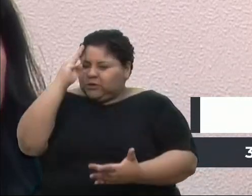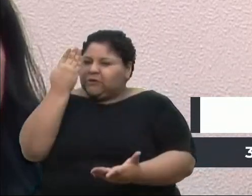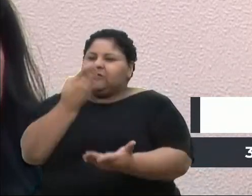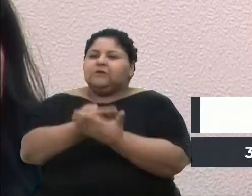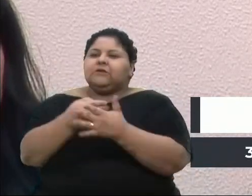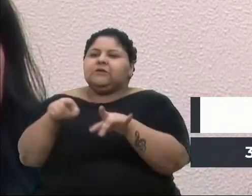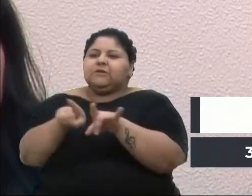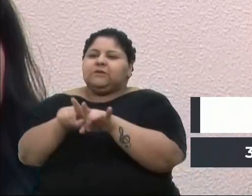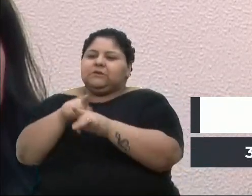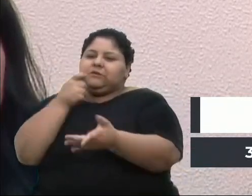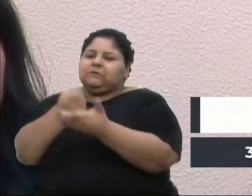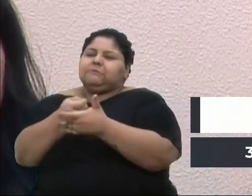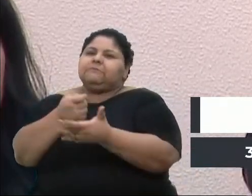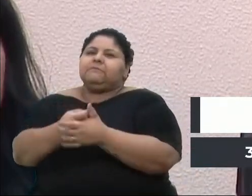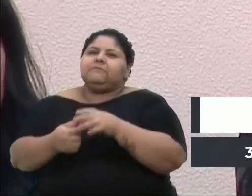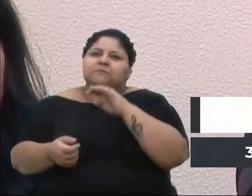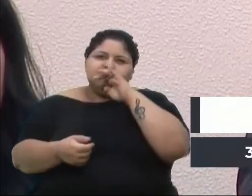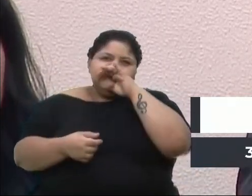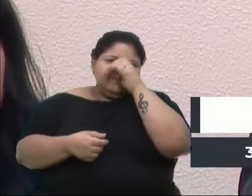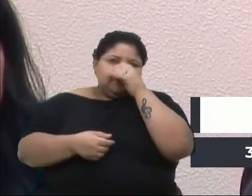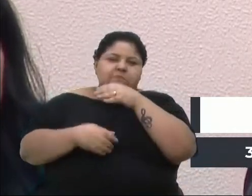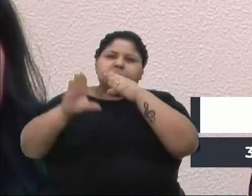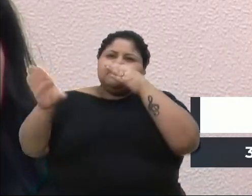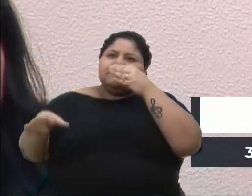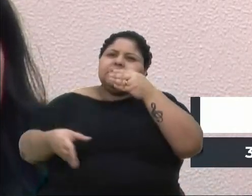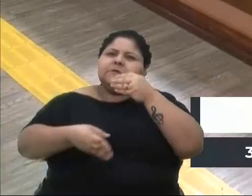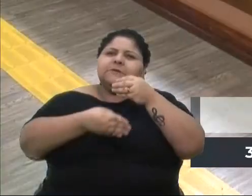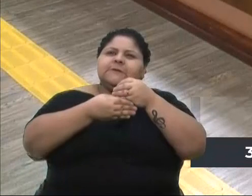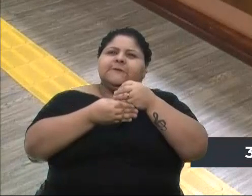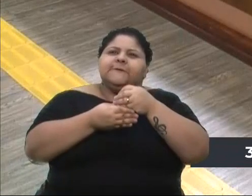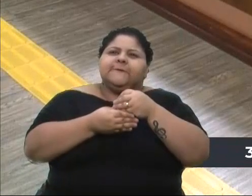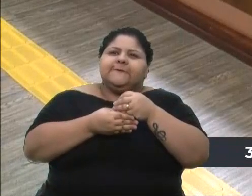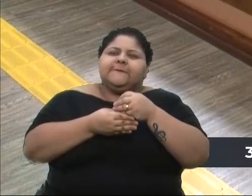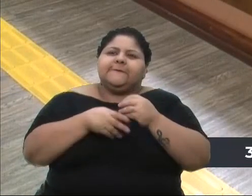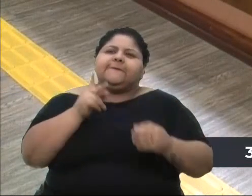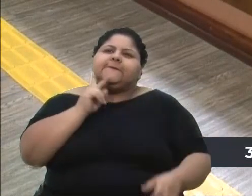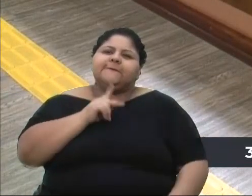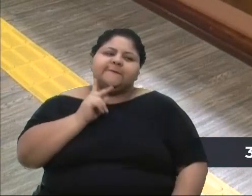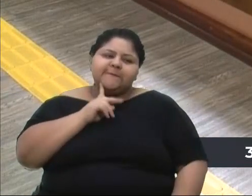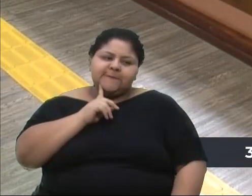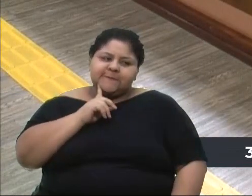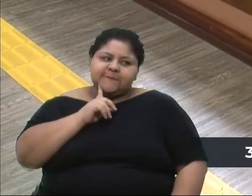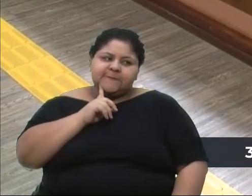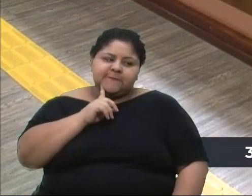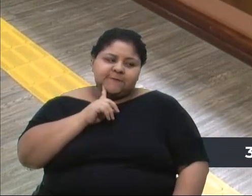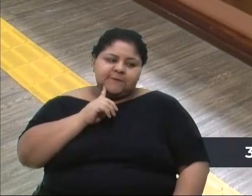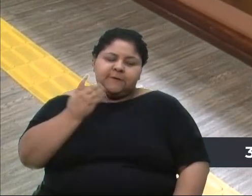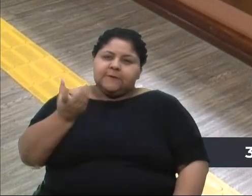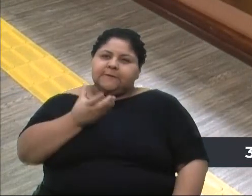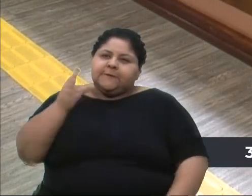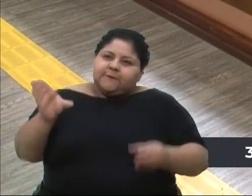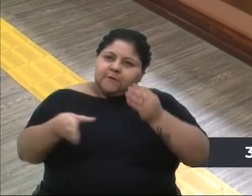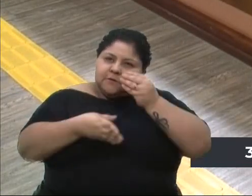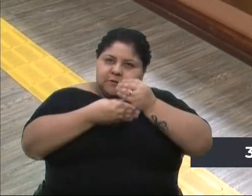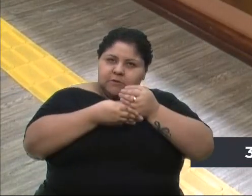ele lutava. Uma parte, vereador. Sua parte, vereador. Vereador Bressan, quero me somar com seu voto de pesar,